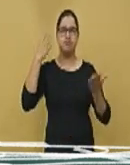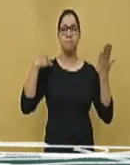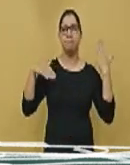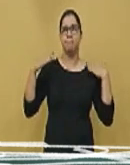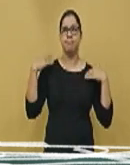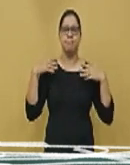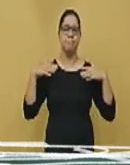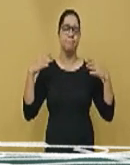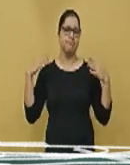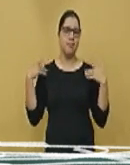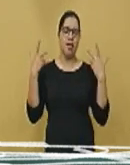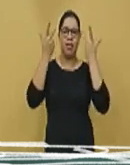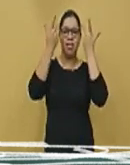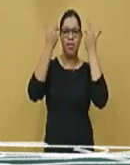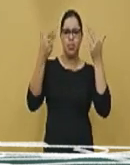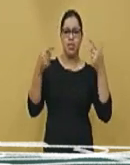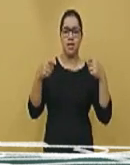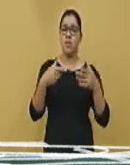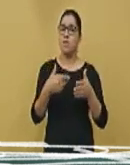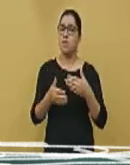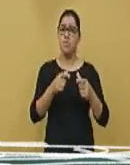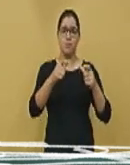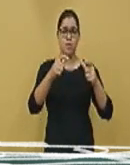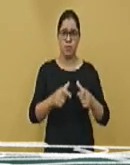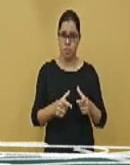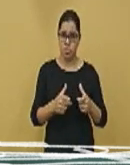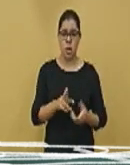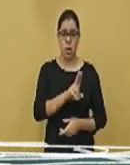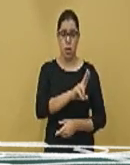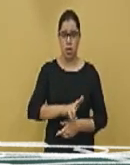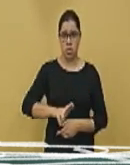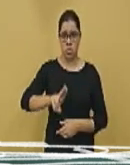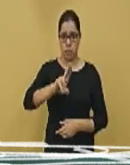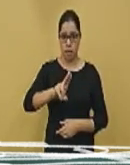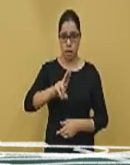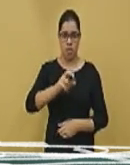unidades acadêmicas e nas unidades administrativas.